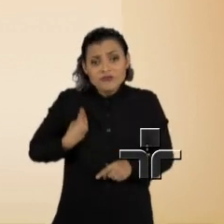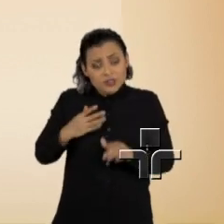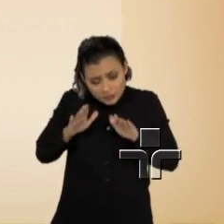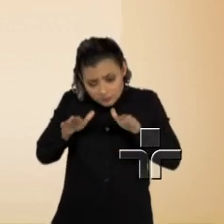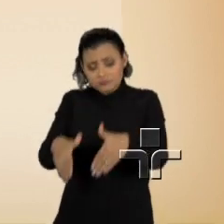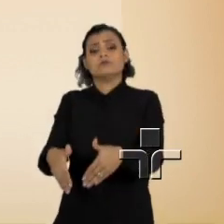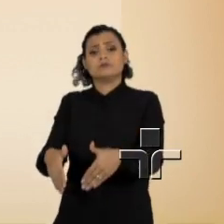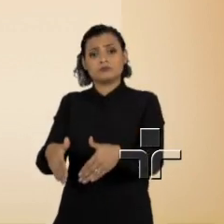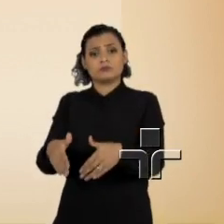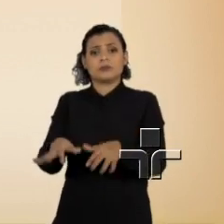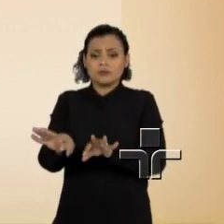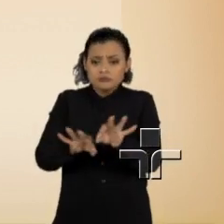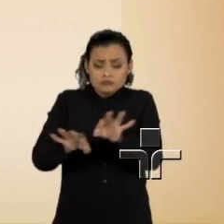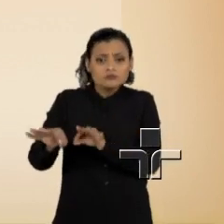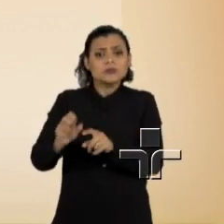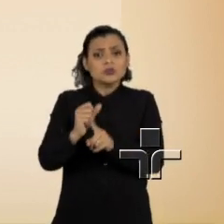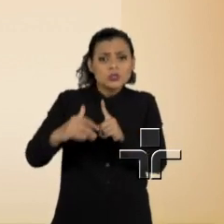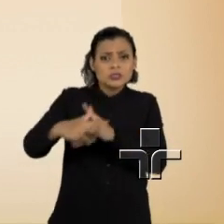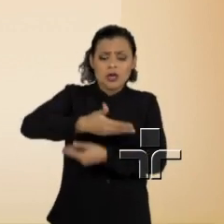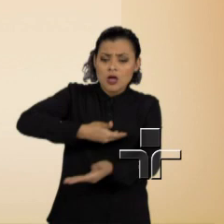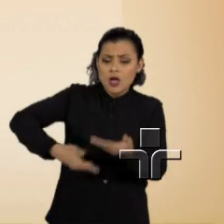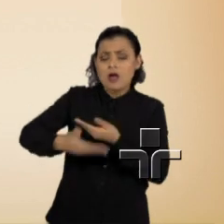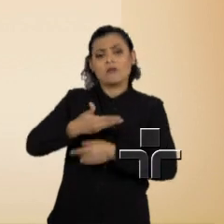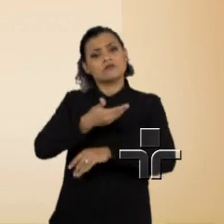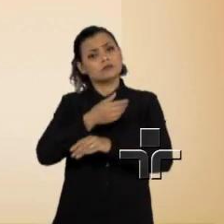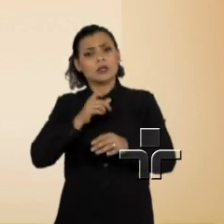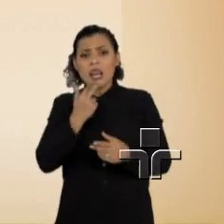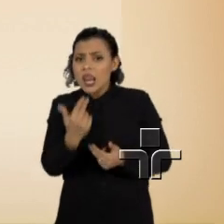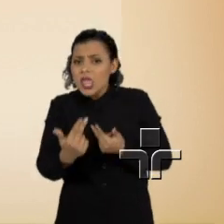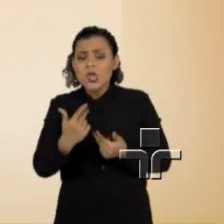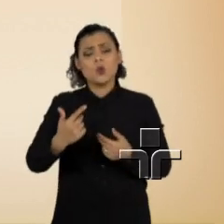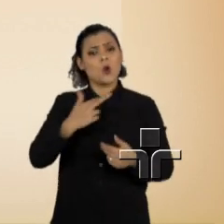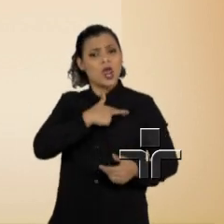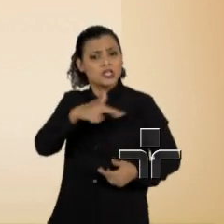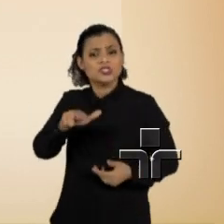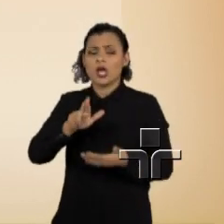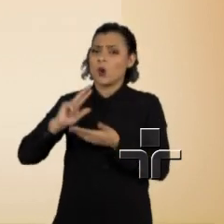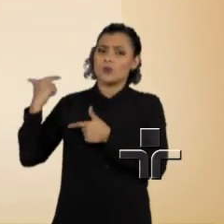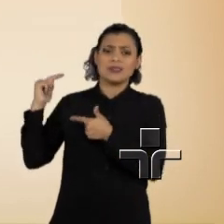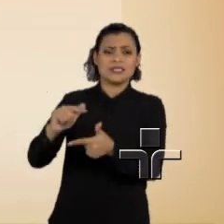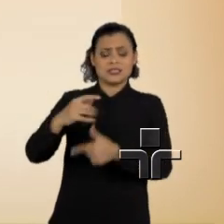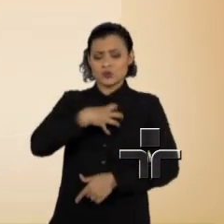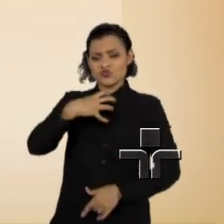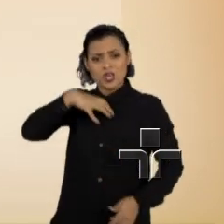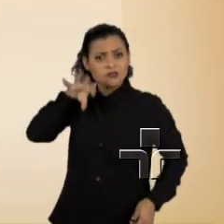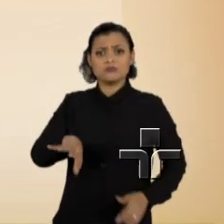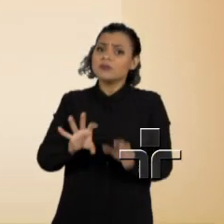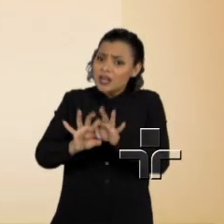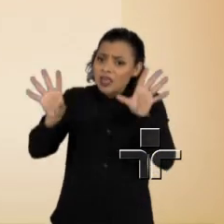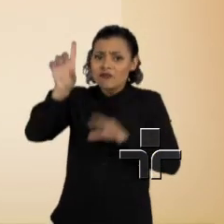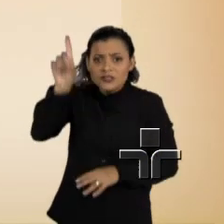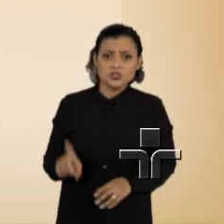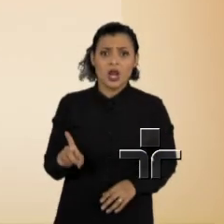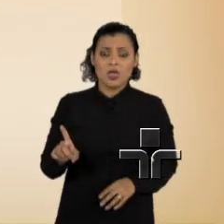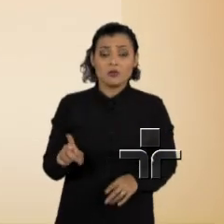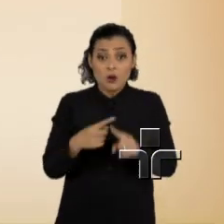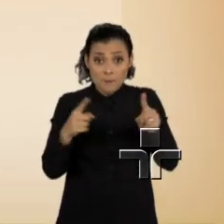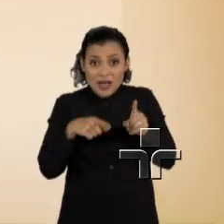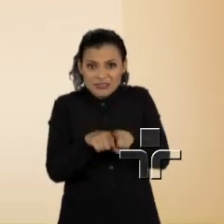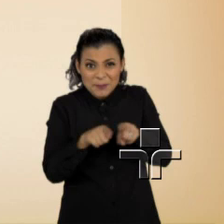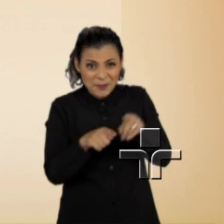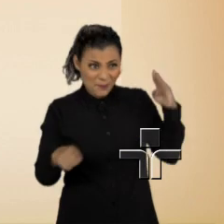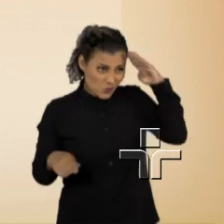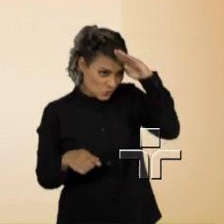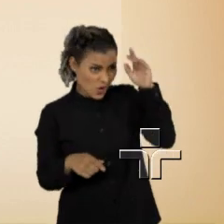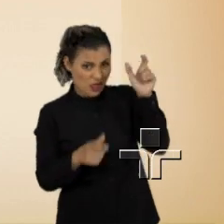dignamente com suas organizações sociais, costumes, línguas, crenças e tradições. Também afirma que as declarações recorrentes de